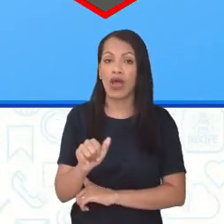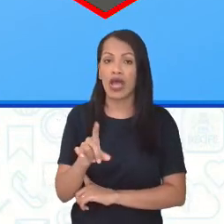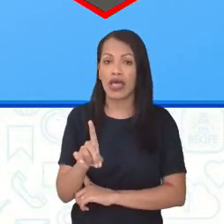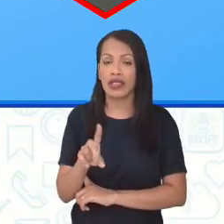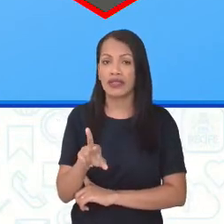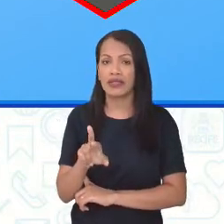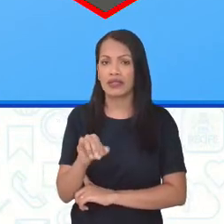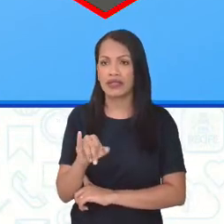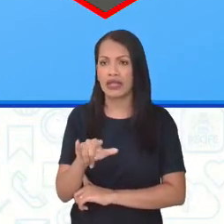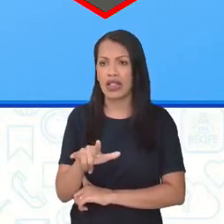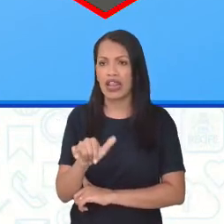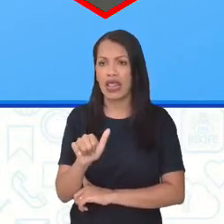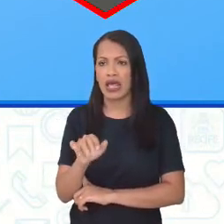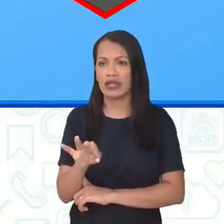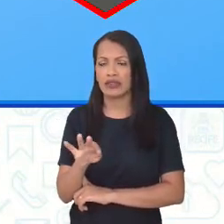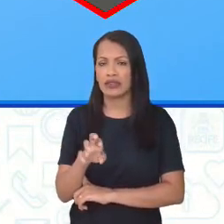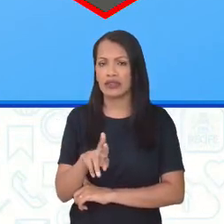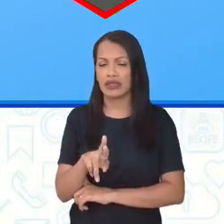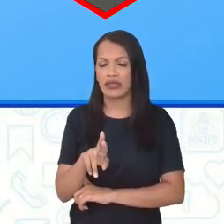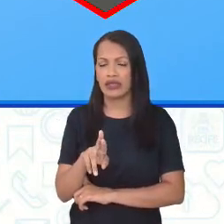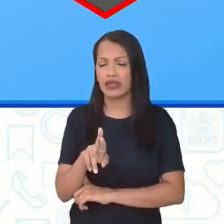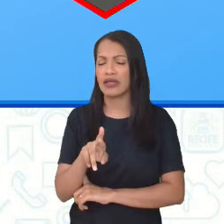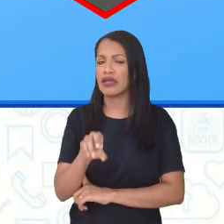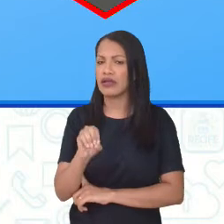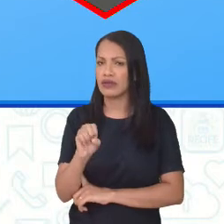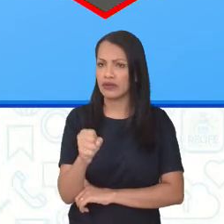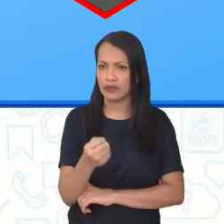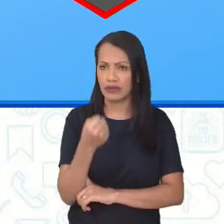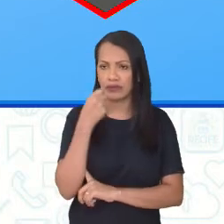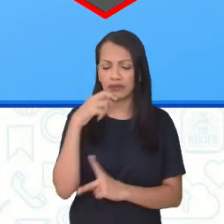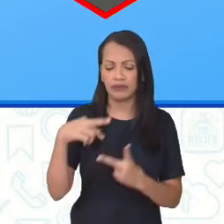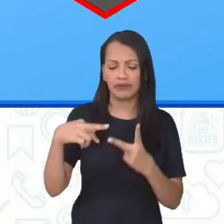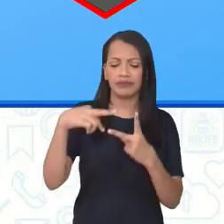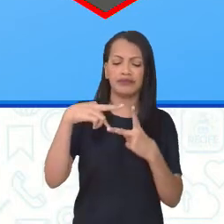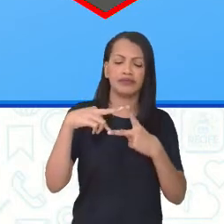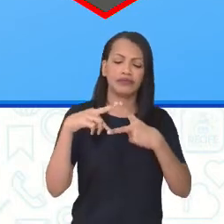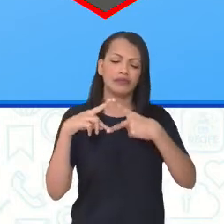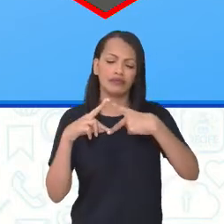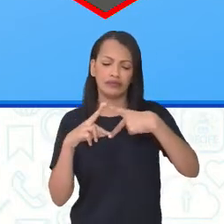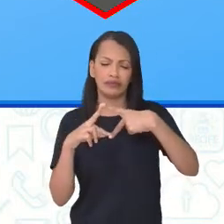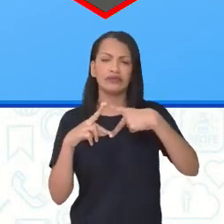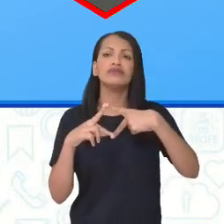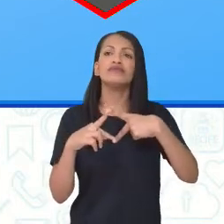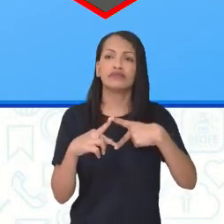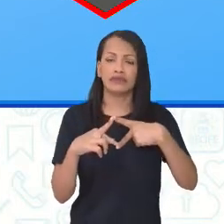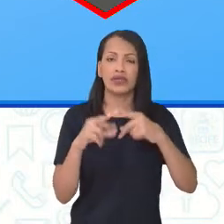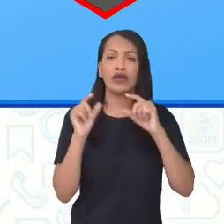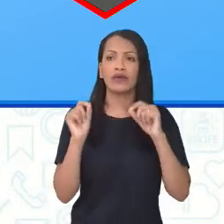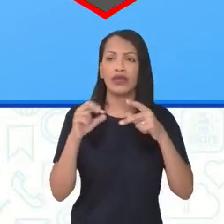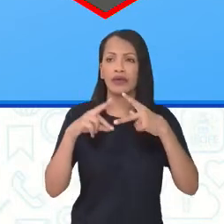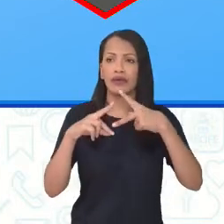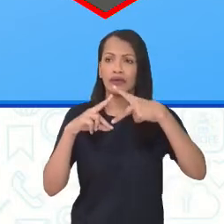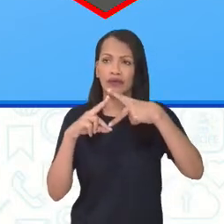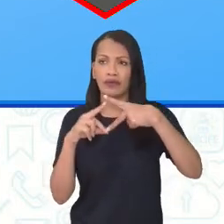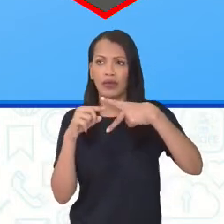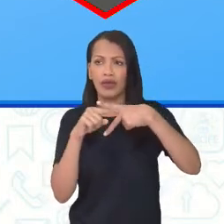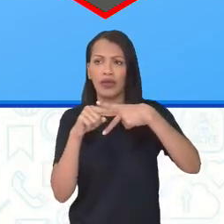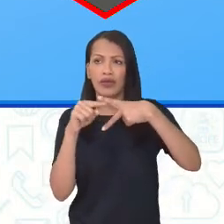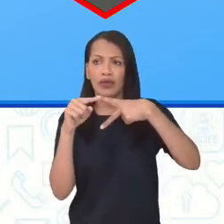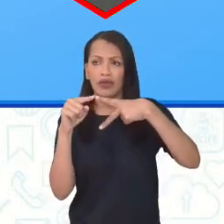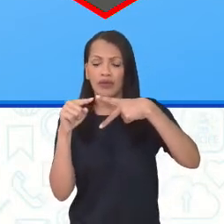polígonos são figuras planas e fechadas, limitadas por segmento de